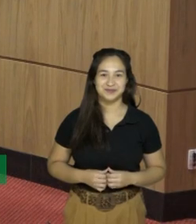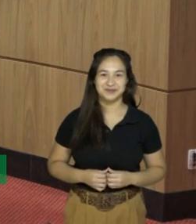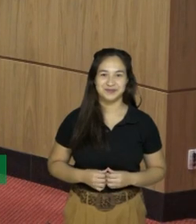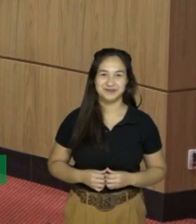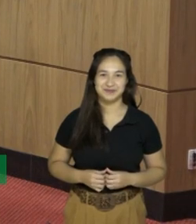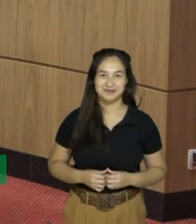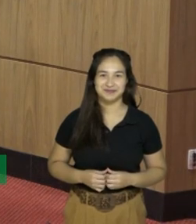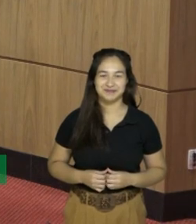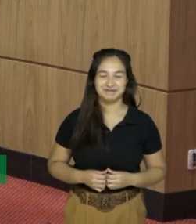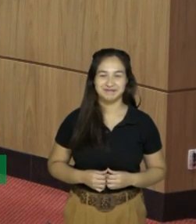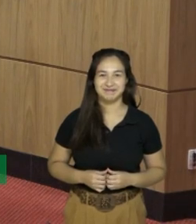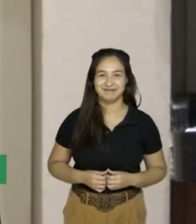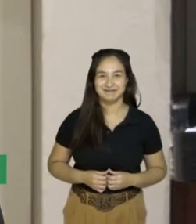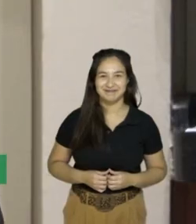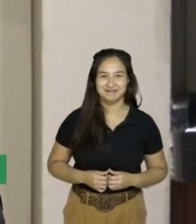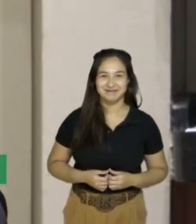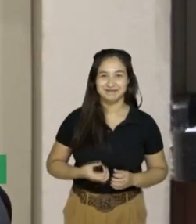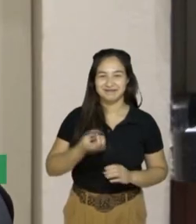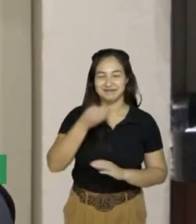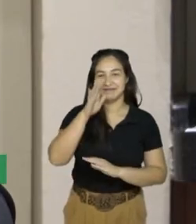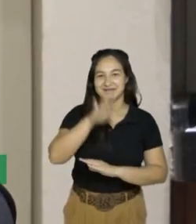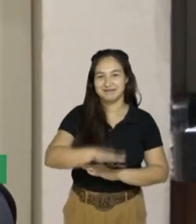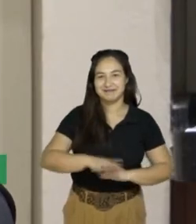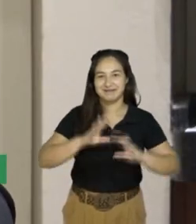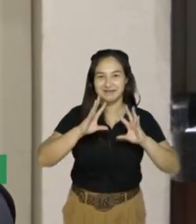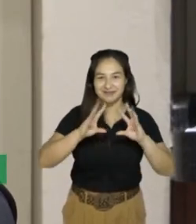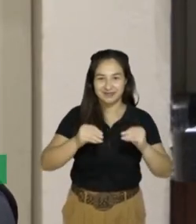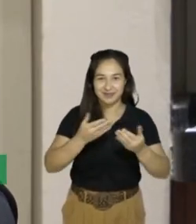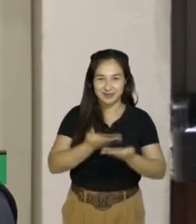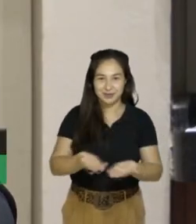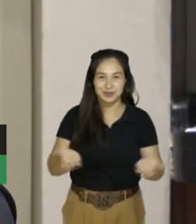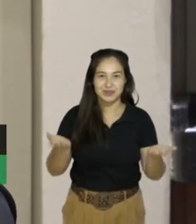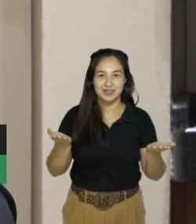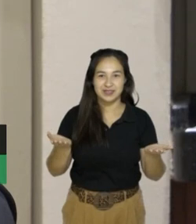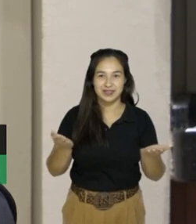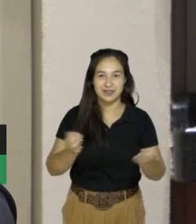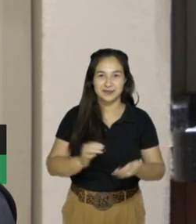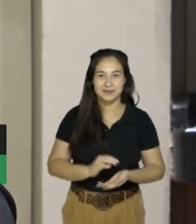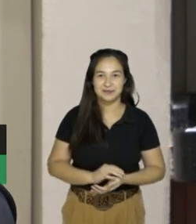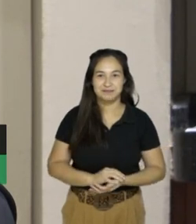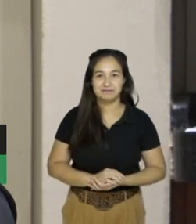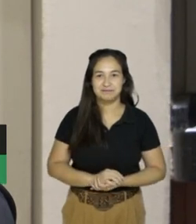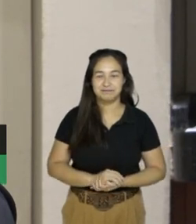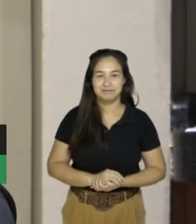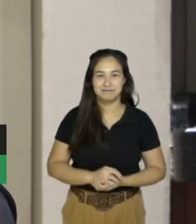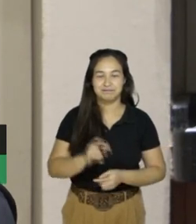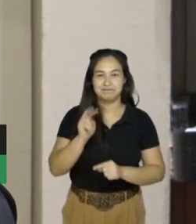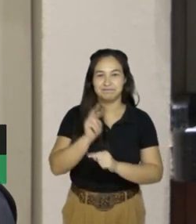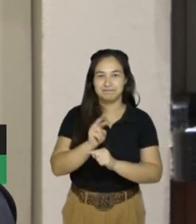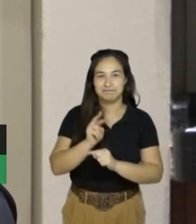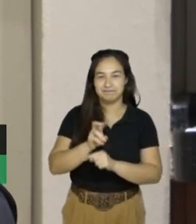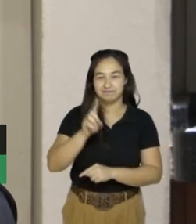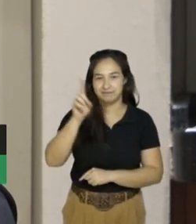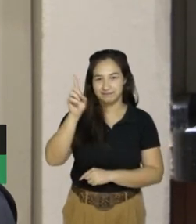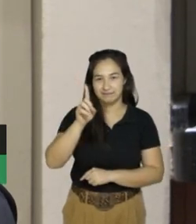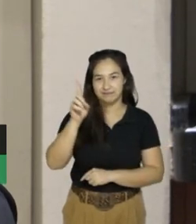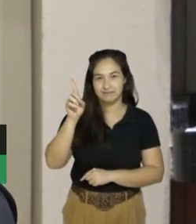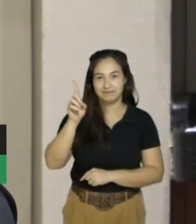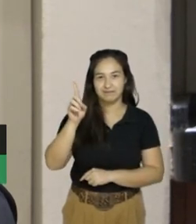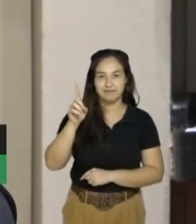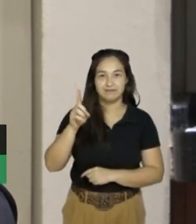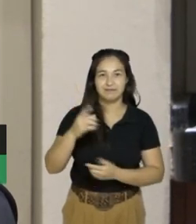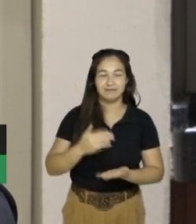dando uma boa tarde a todos e todas sou a proteção de